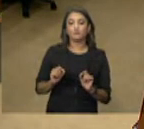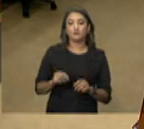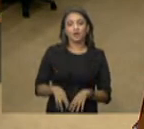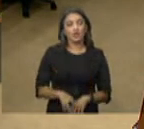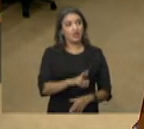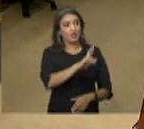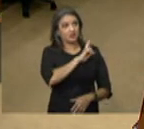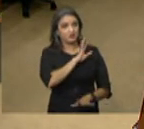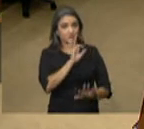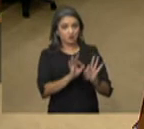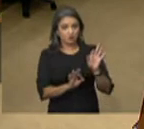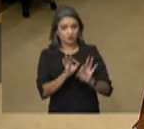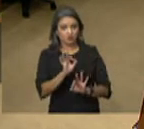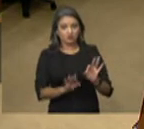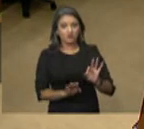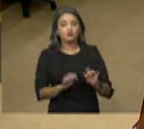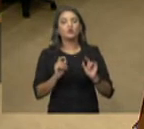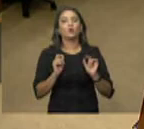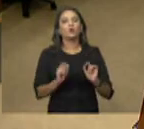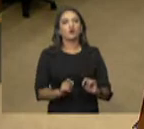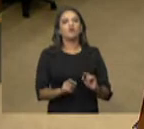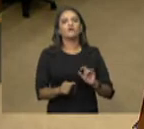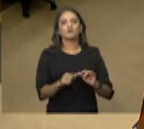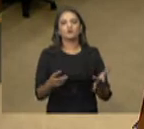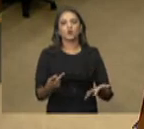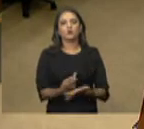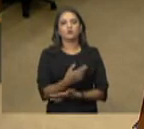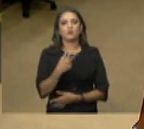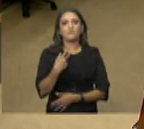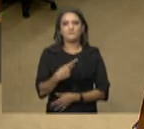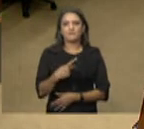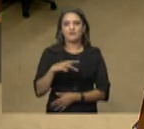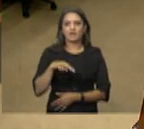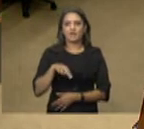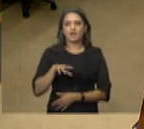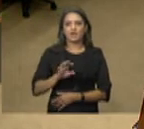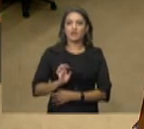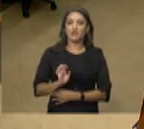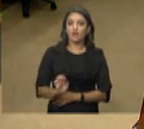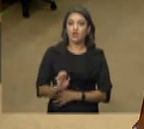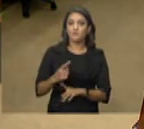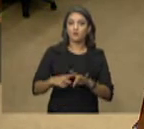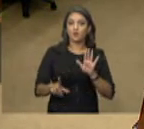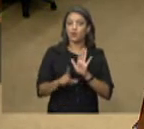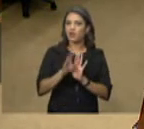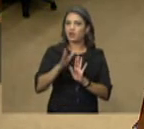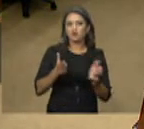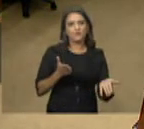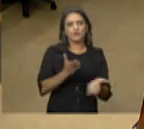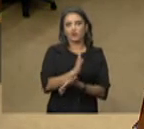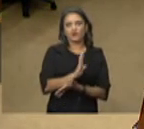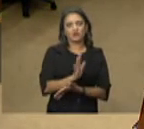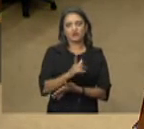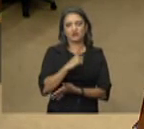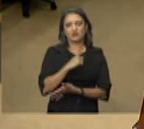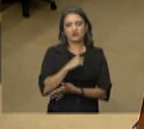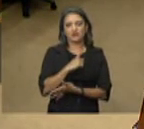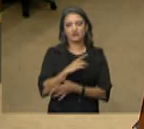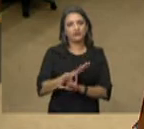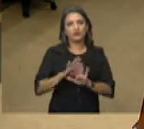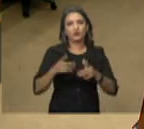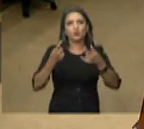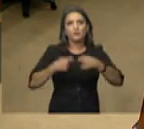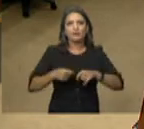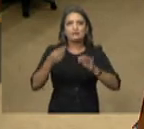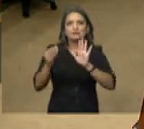Municípios em particular em dar execução ao plano nacional de educação que é uma lei aprovada que está em vigor estou de